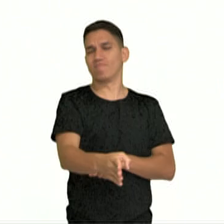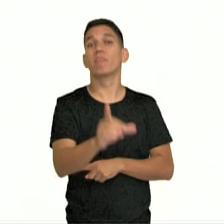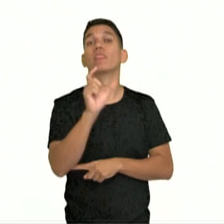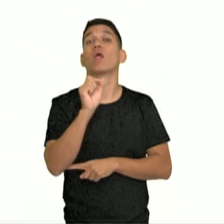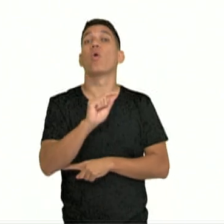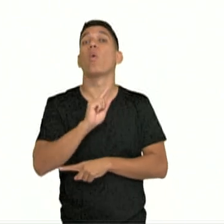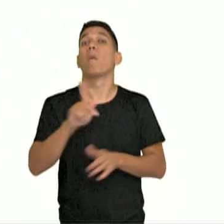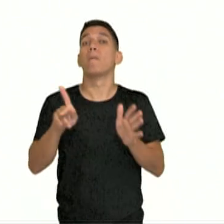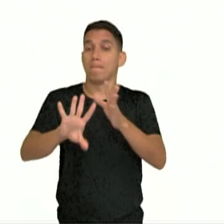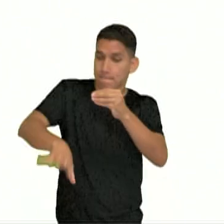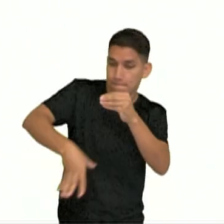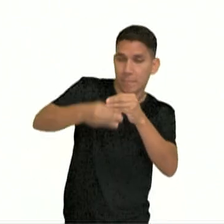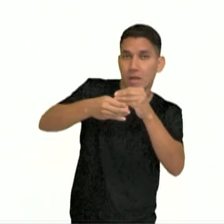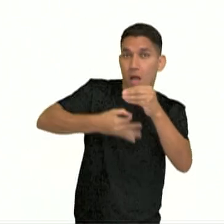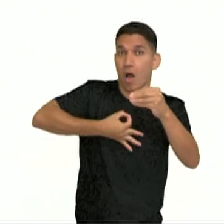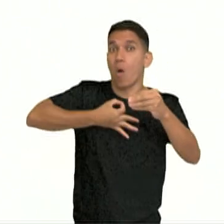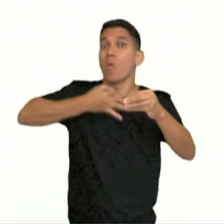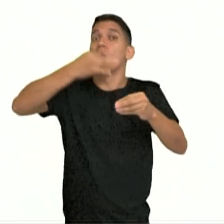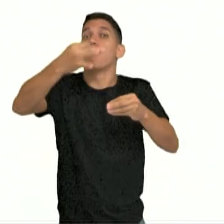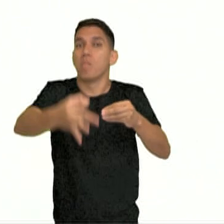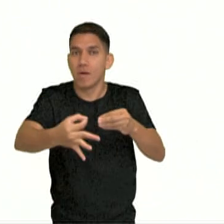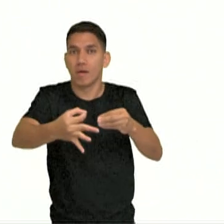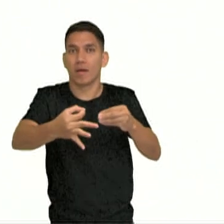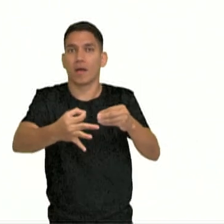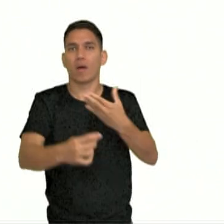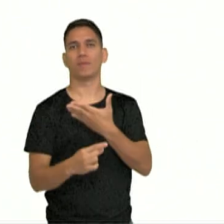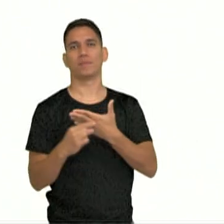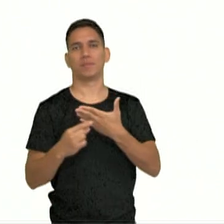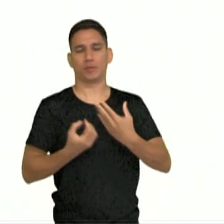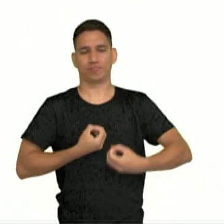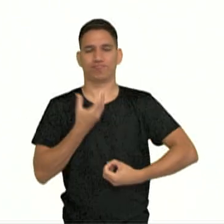a opinião do poeta.